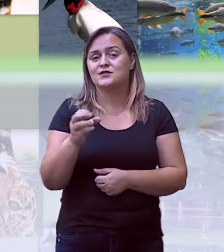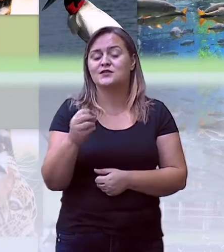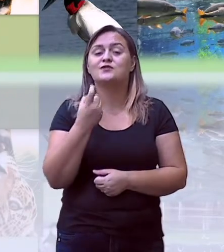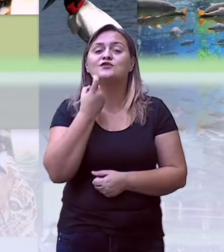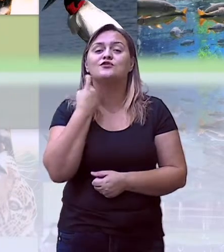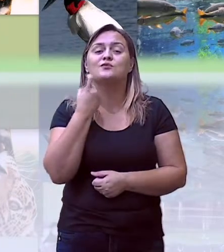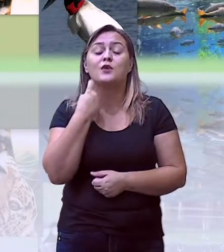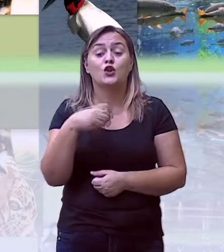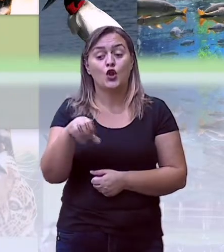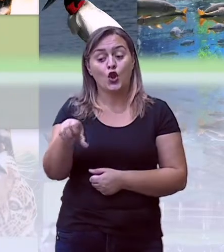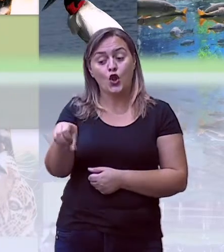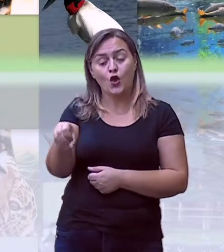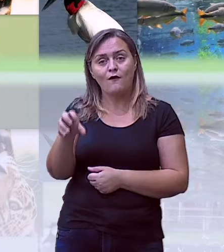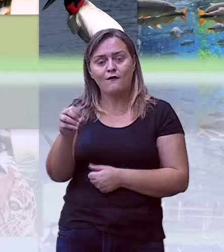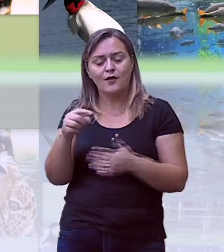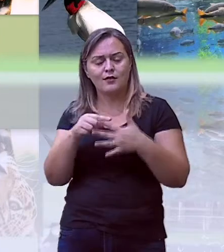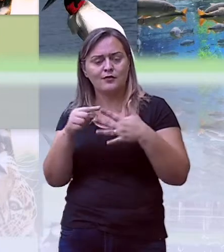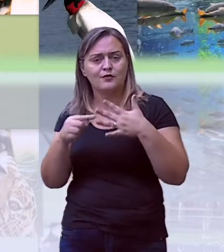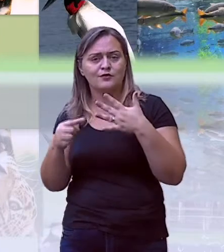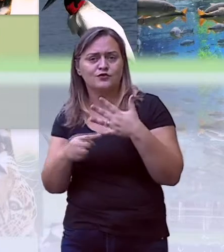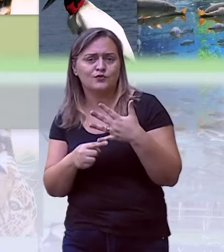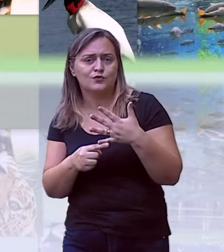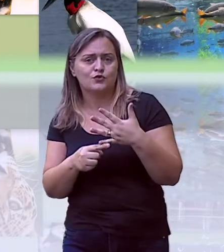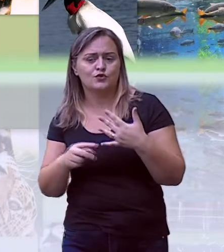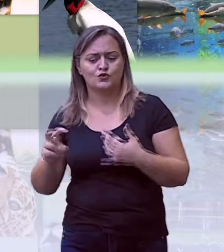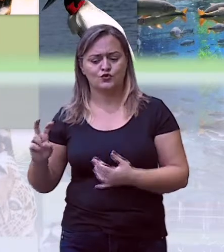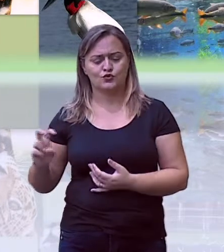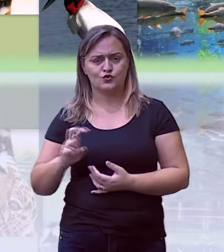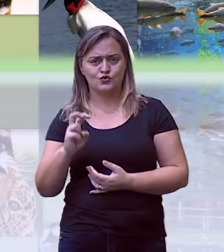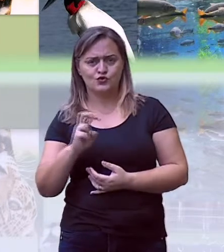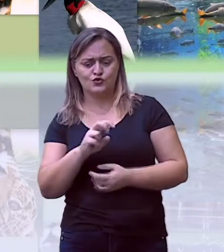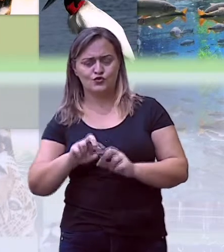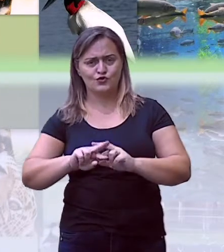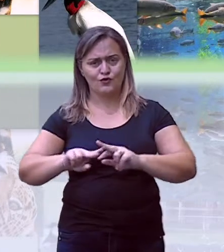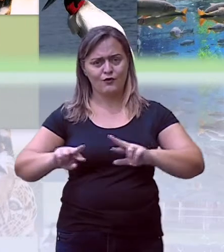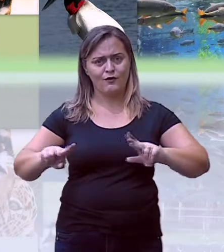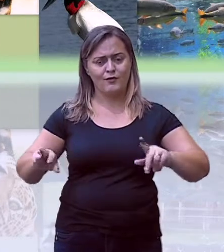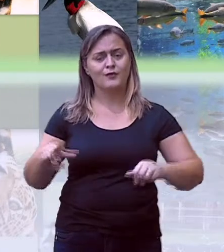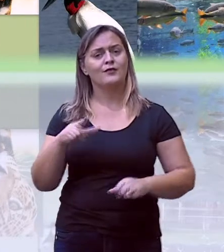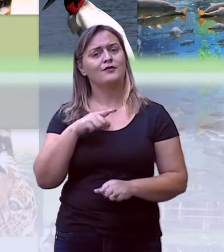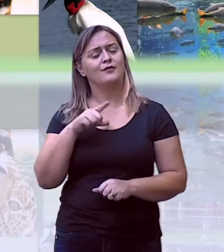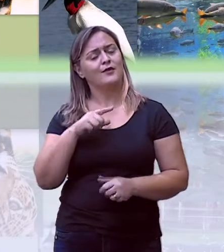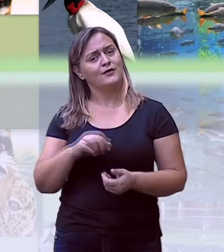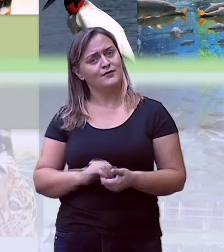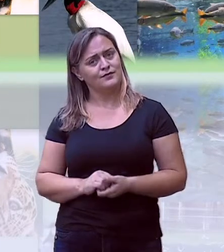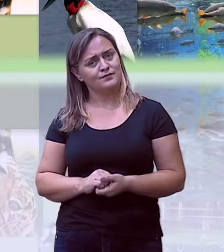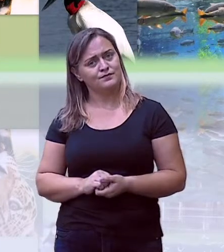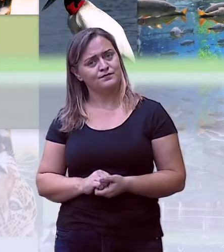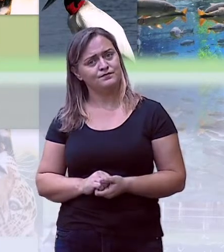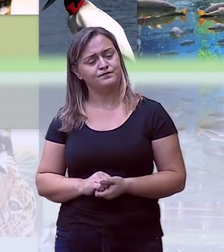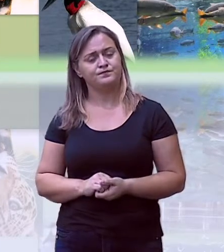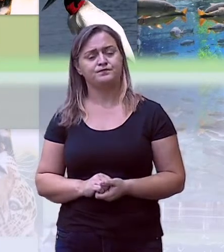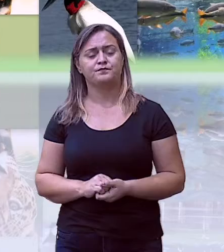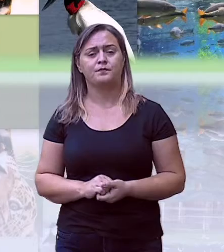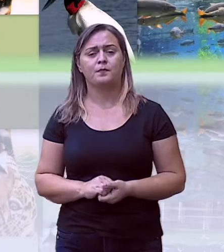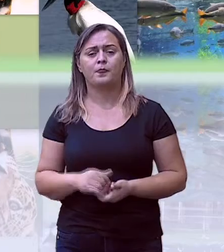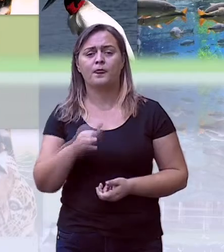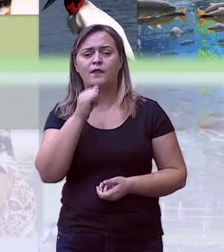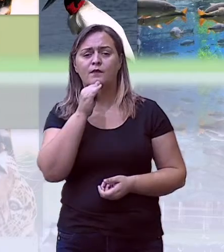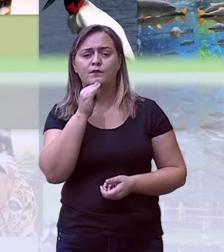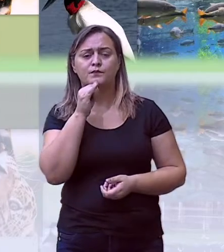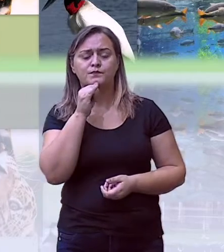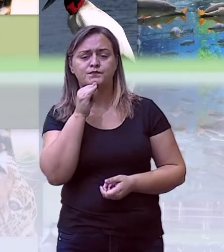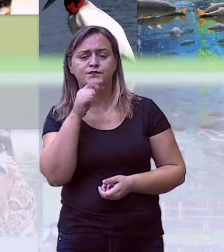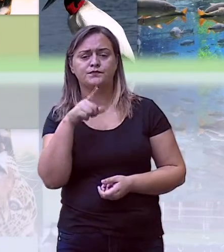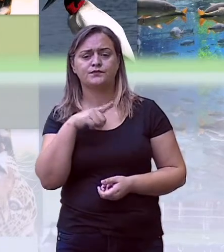de répteis. Da fauna do ecossistema pantaneiro, a gente vai destacar aves como o